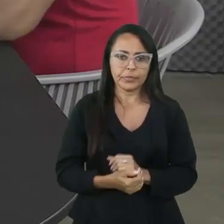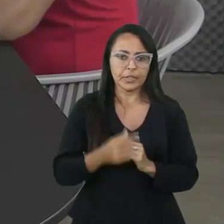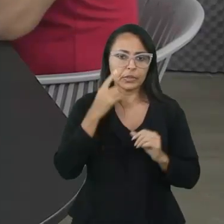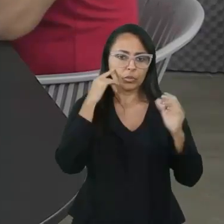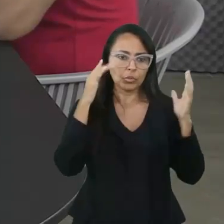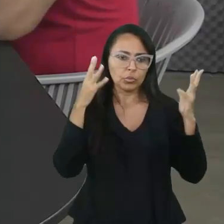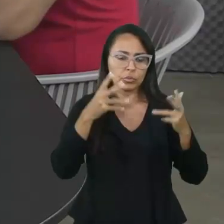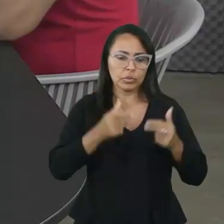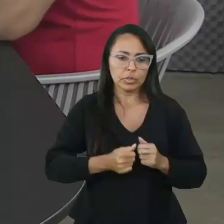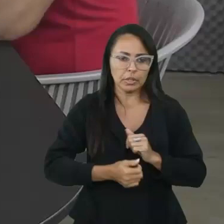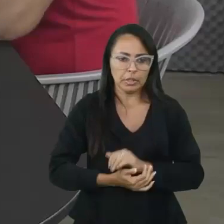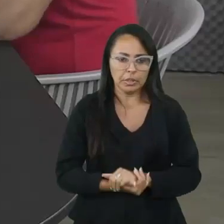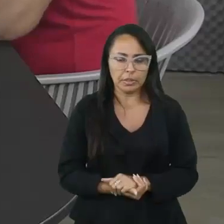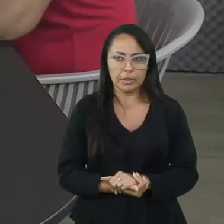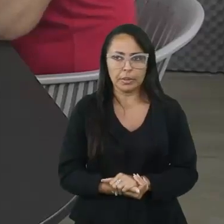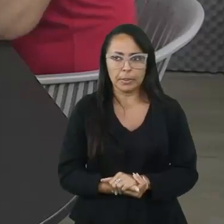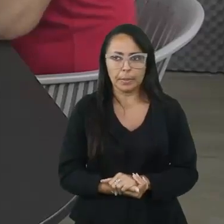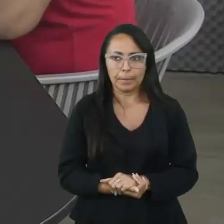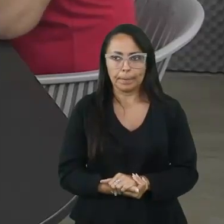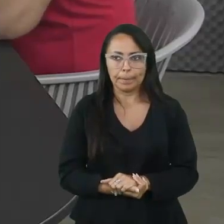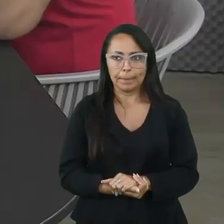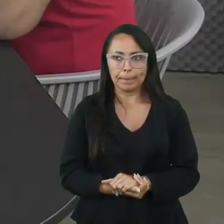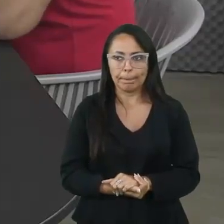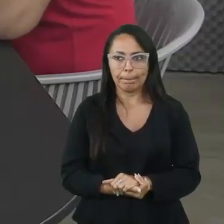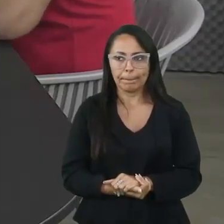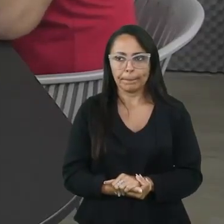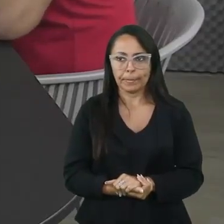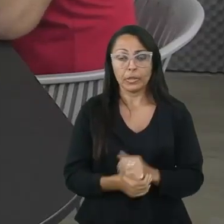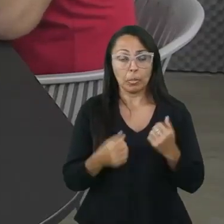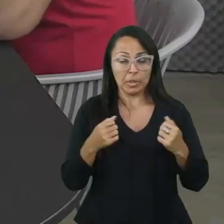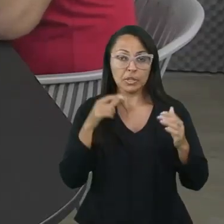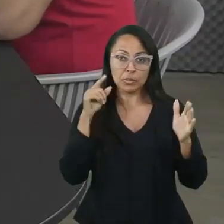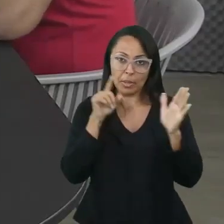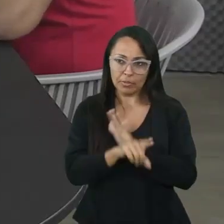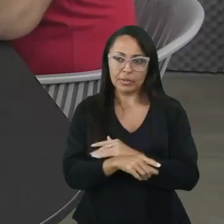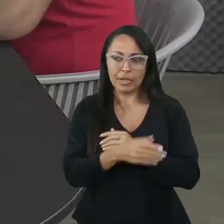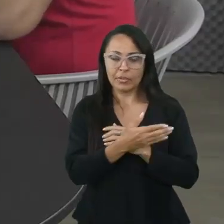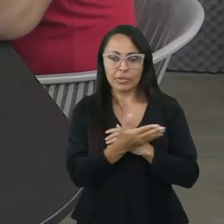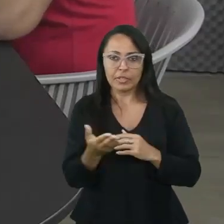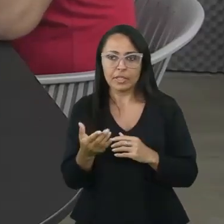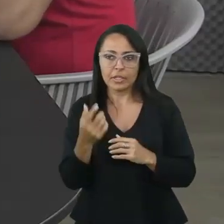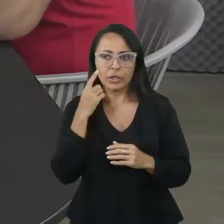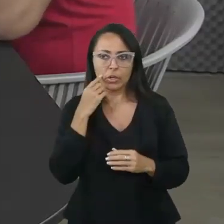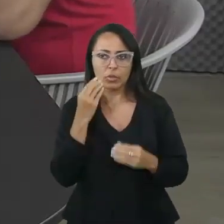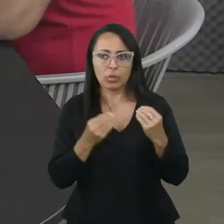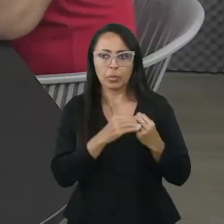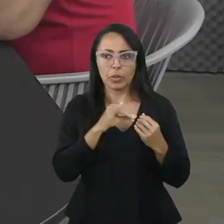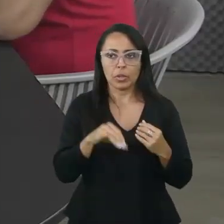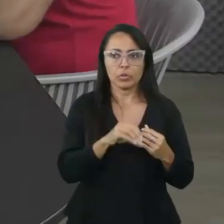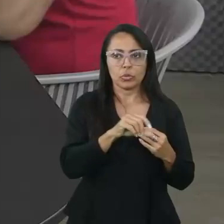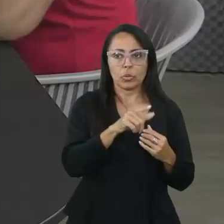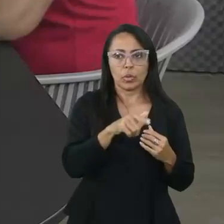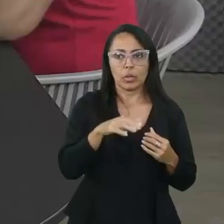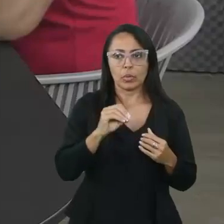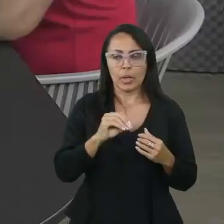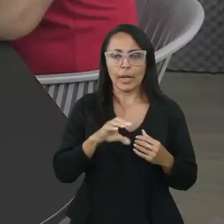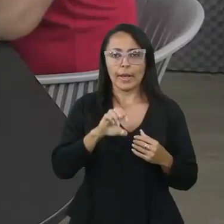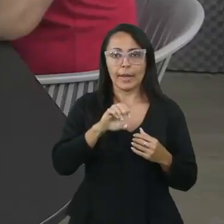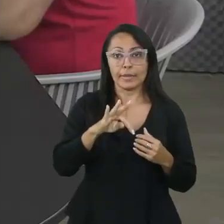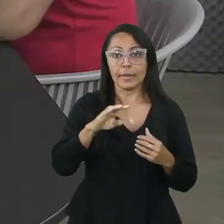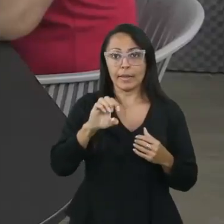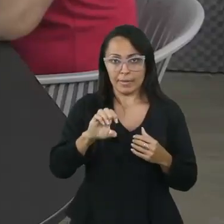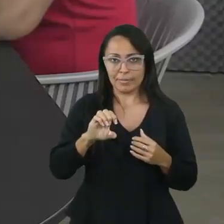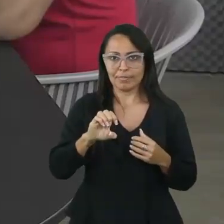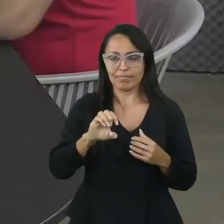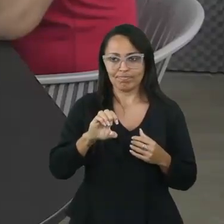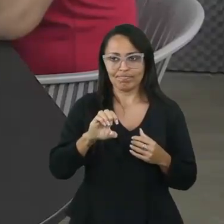bem. O que é interessante, desculpa, Daniel, Não, porque a gente tem pouco tempo, eu tenho que ficar perguntando mesmo, à vontade. mas a João Bezerra é uma escola técnica hoje,